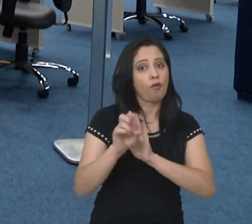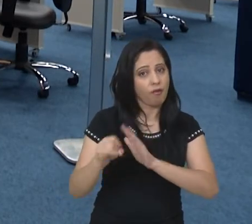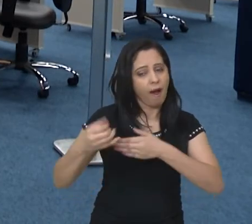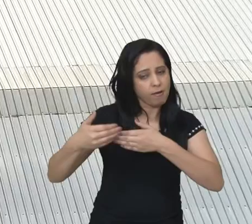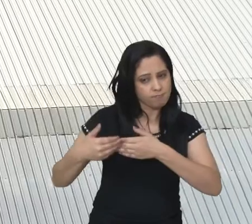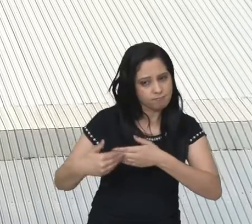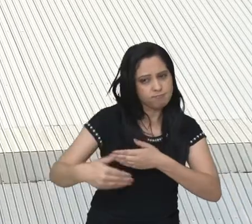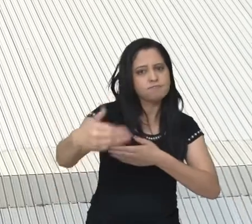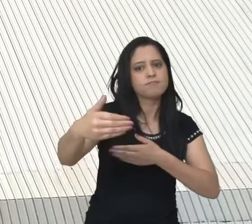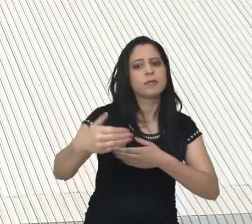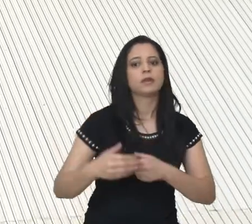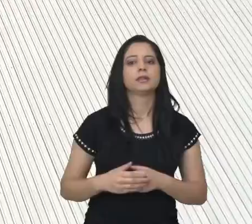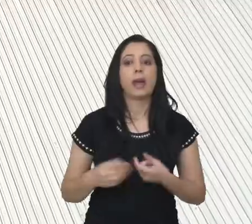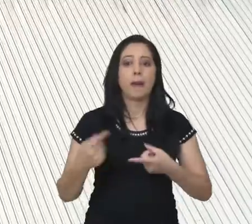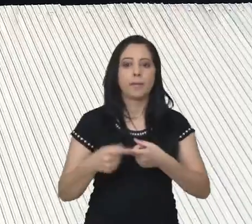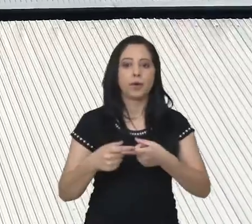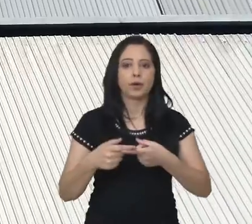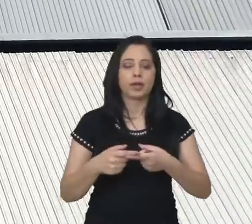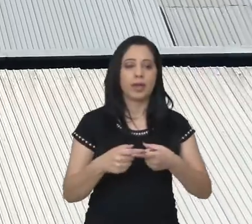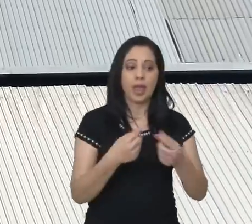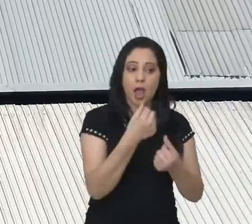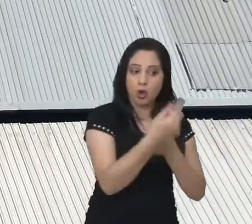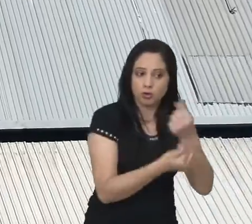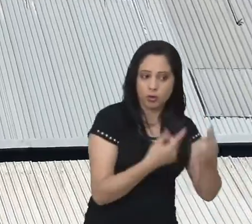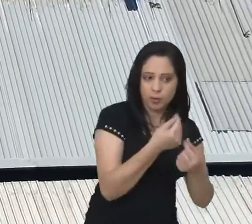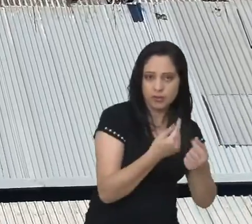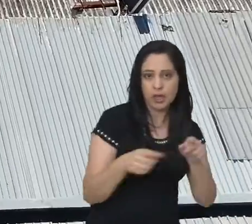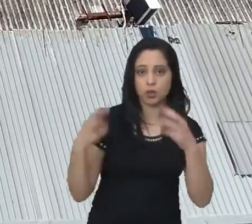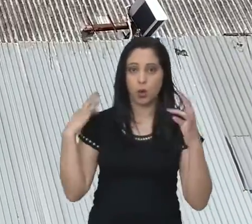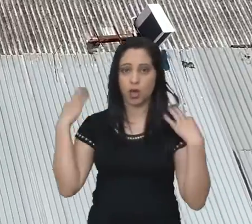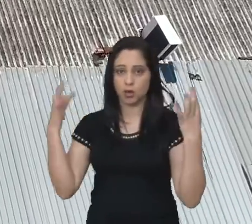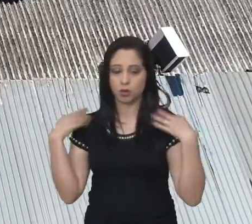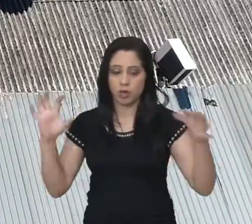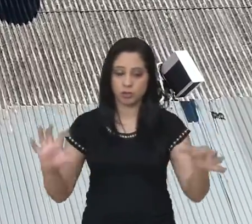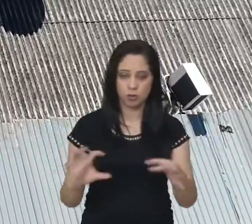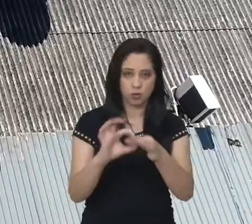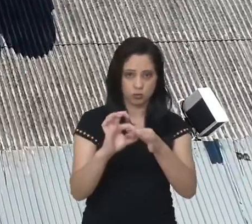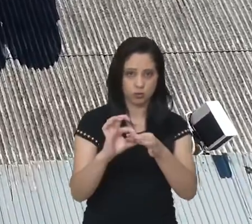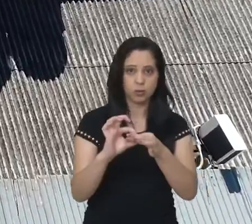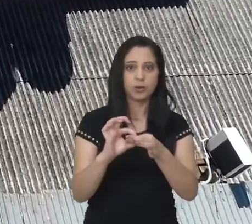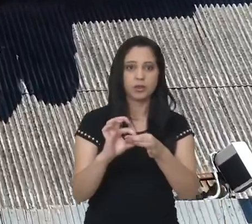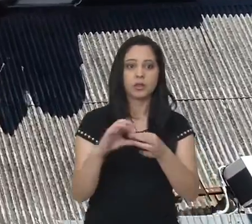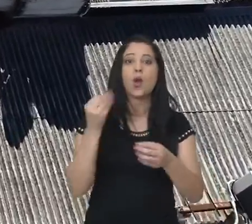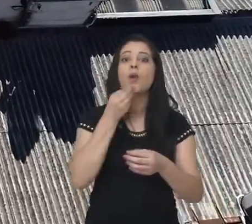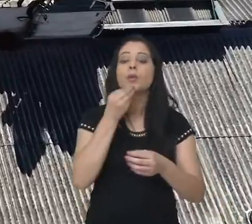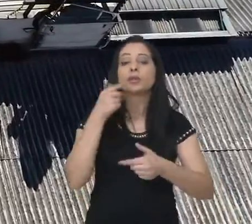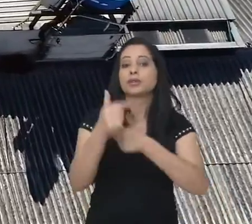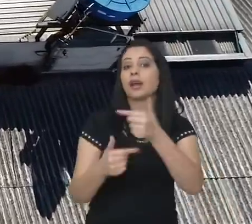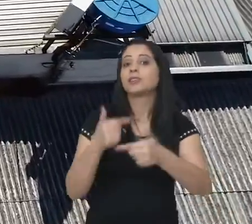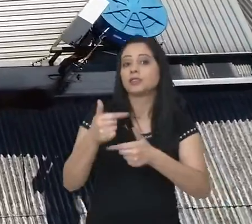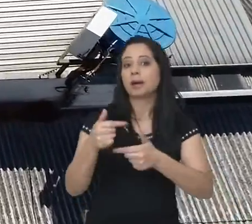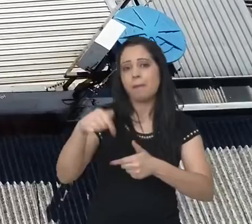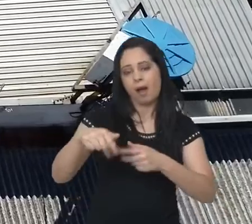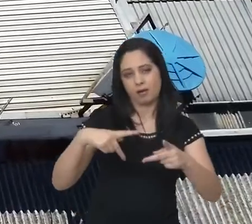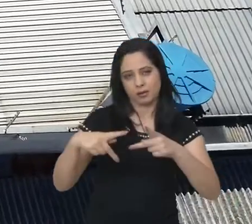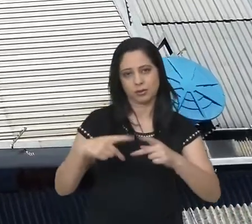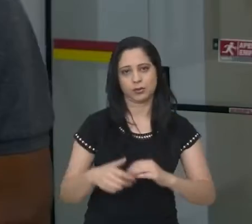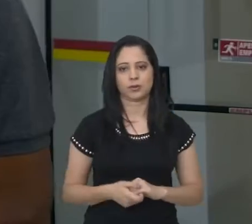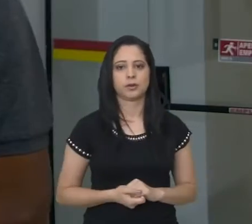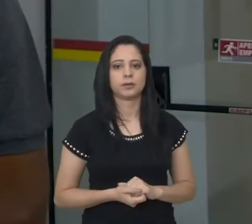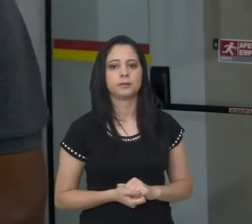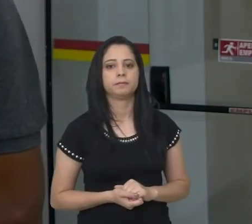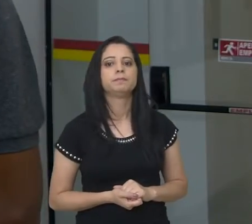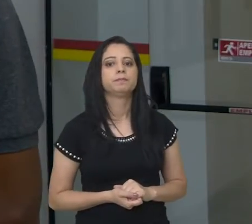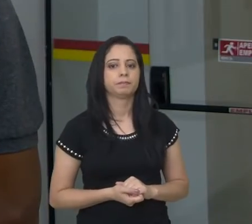em prática, já que o turismo está diretamente ligado ao desenvolvimento econômico do município, sendo um gerador de emprego e renda. O